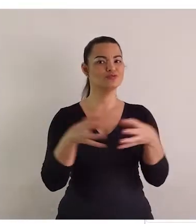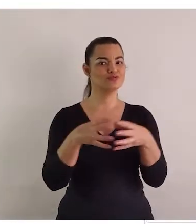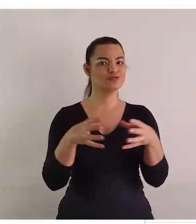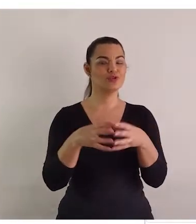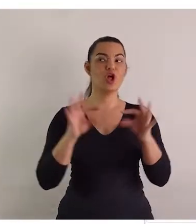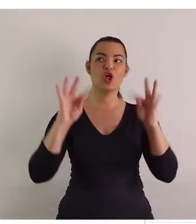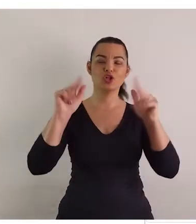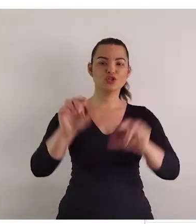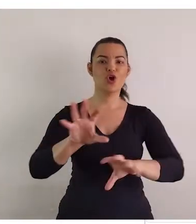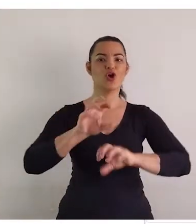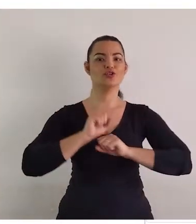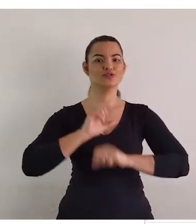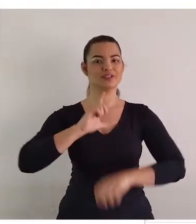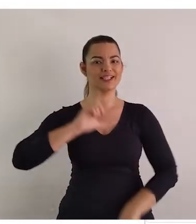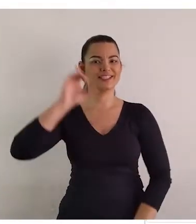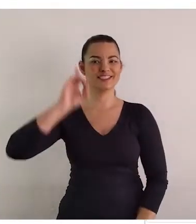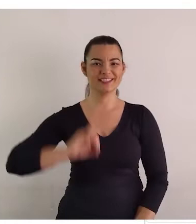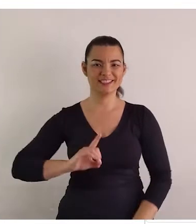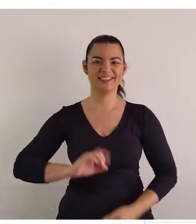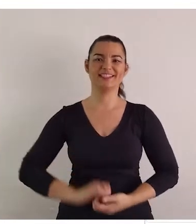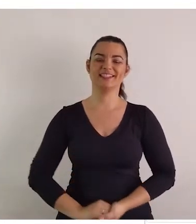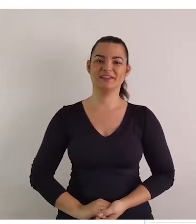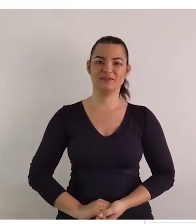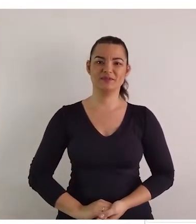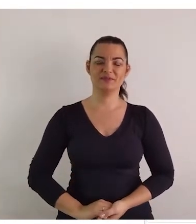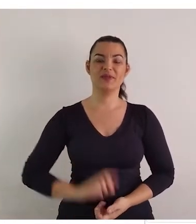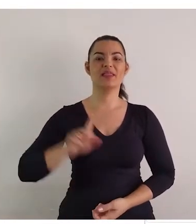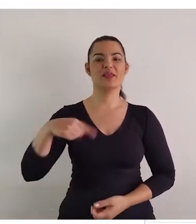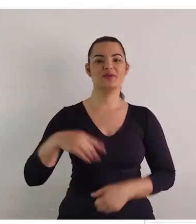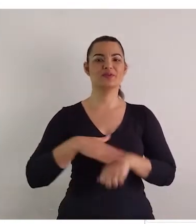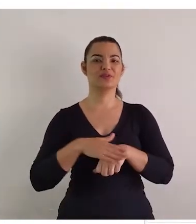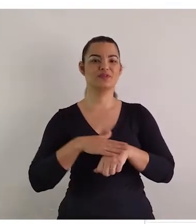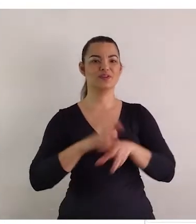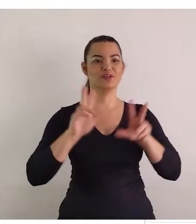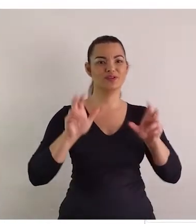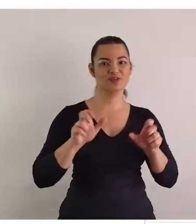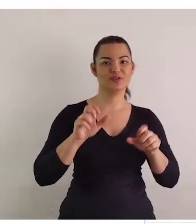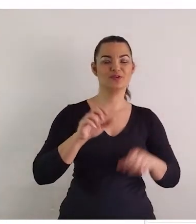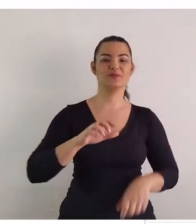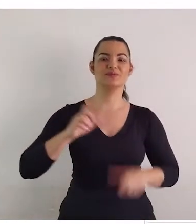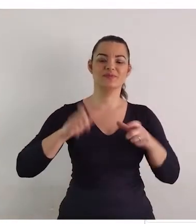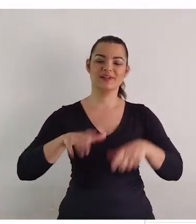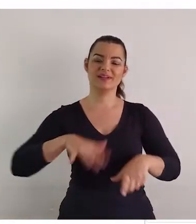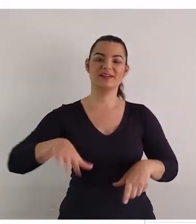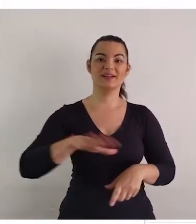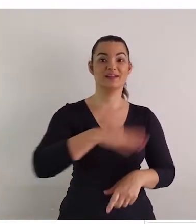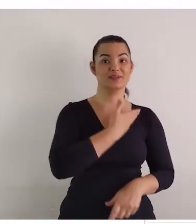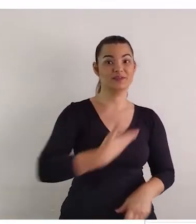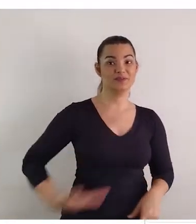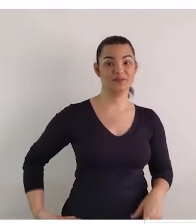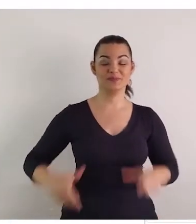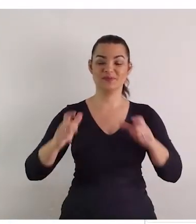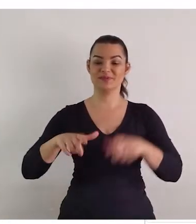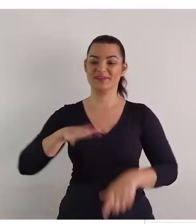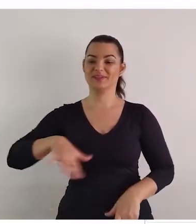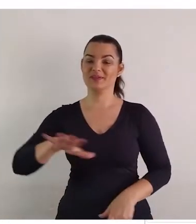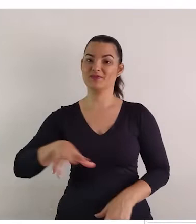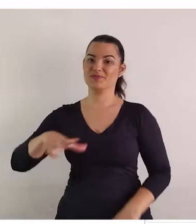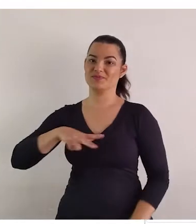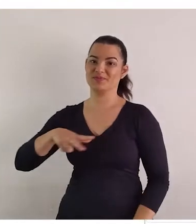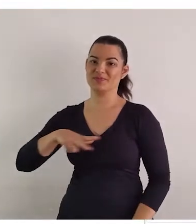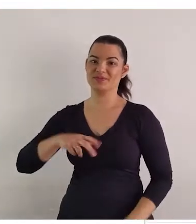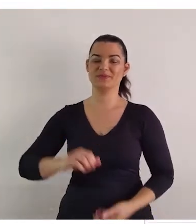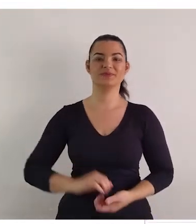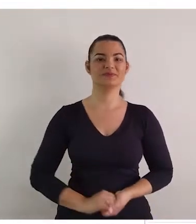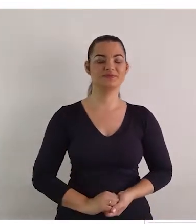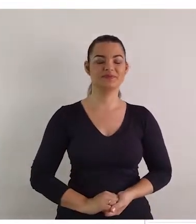sobre espaço público e espaço privado. E se eu descer mais um pouquinho, outras perguntas, ó. Quais